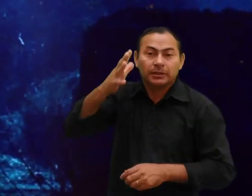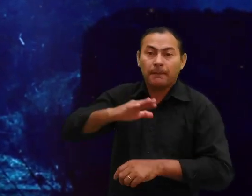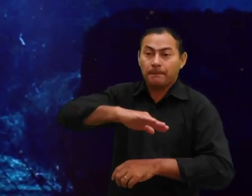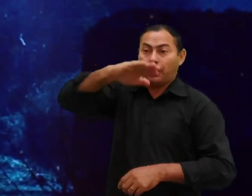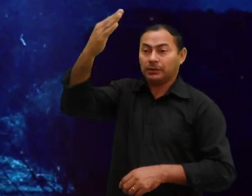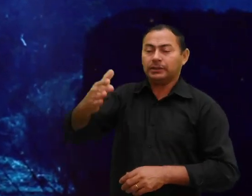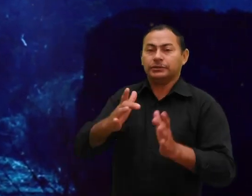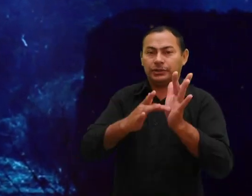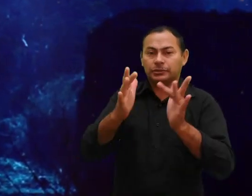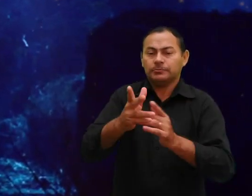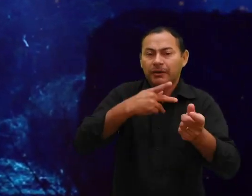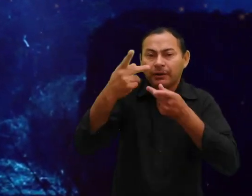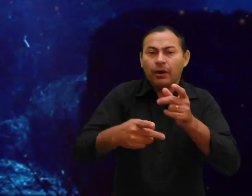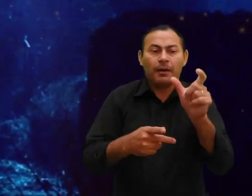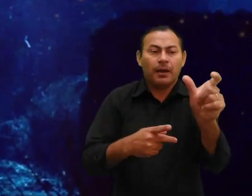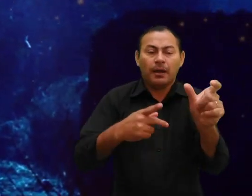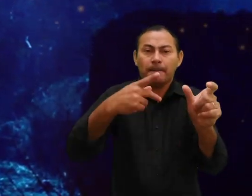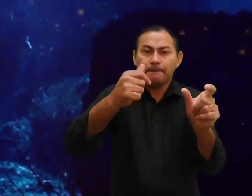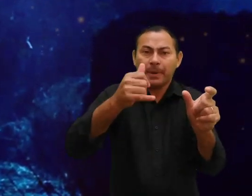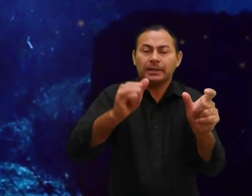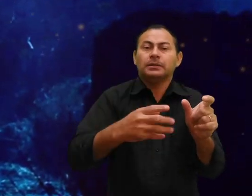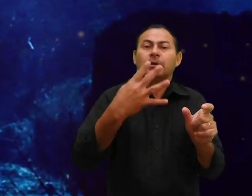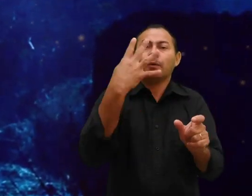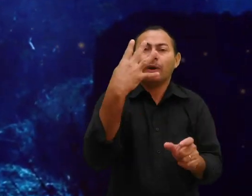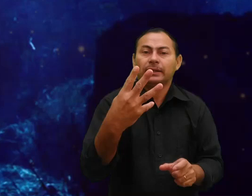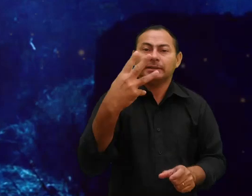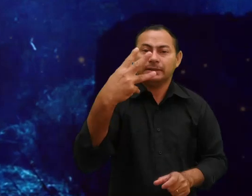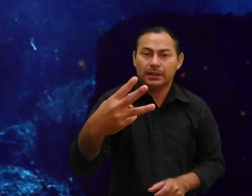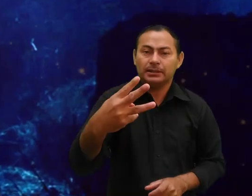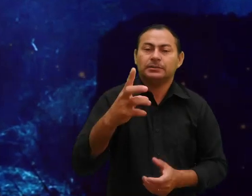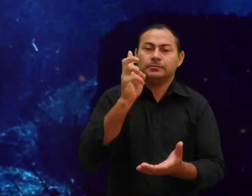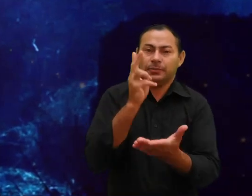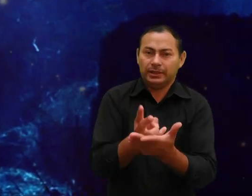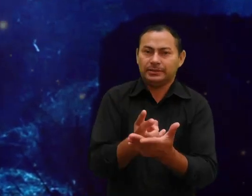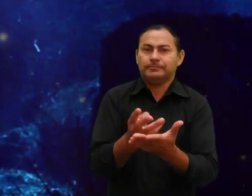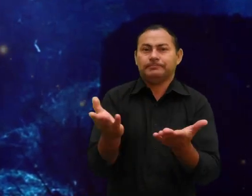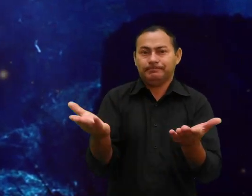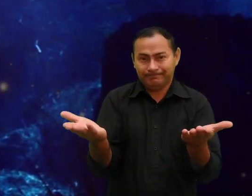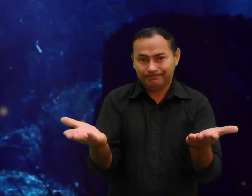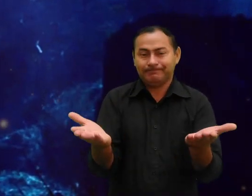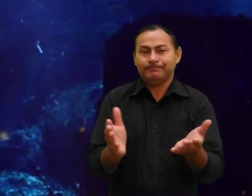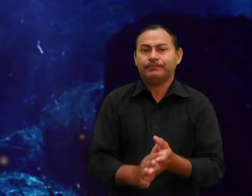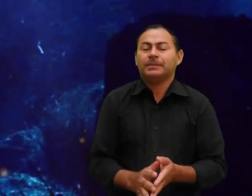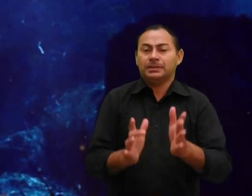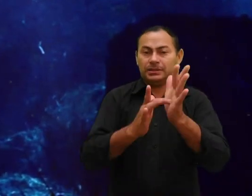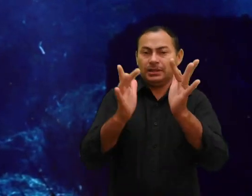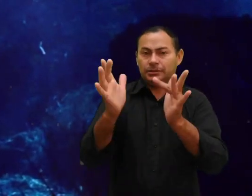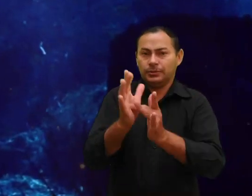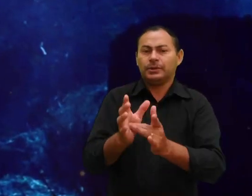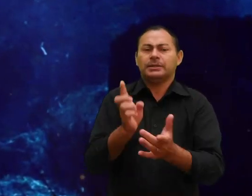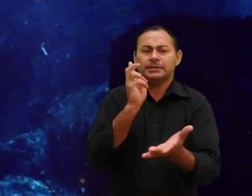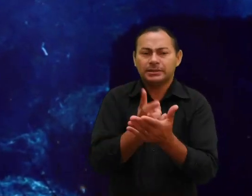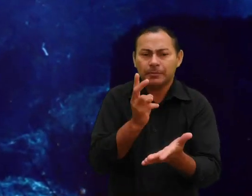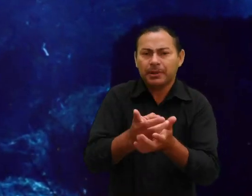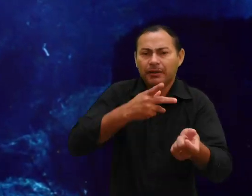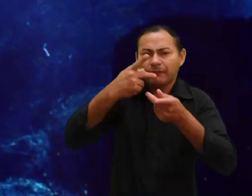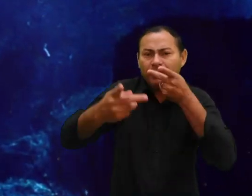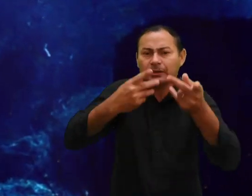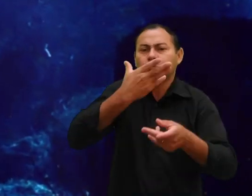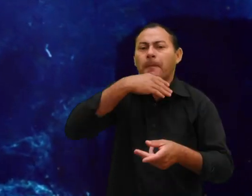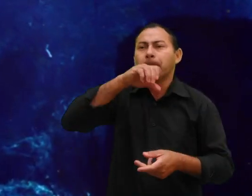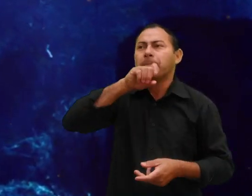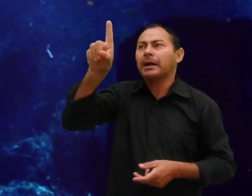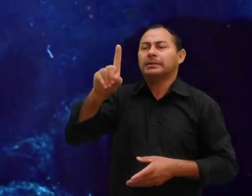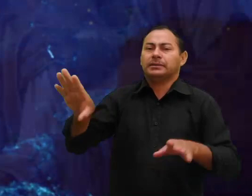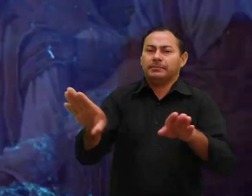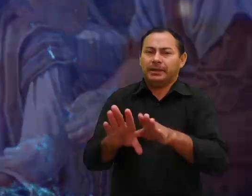da Montanha, Jesus mencionou a palavra Pai 43 vezes. Como Jesus estava sempre falando do